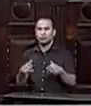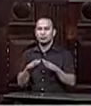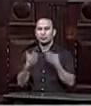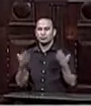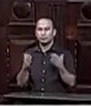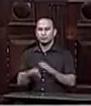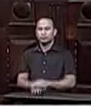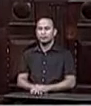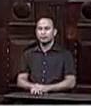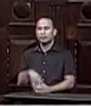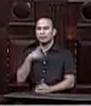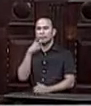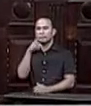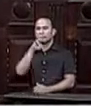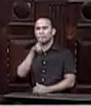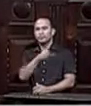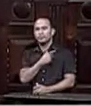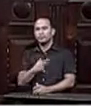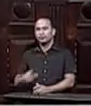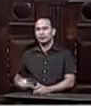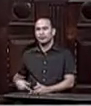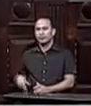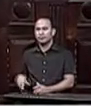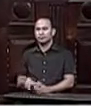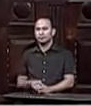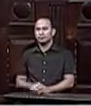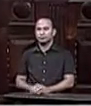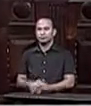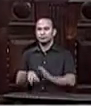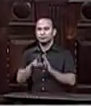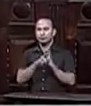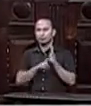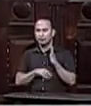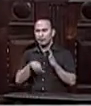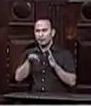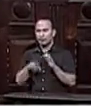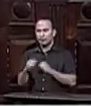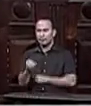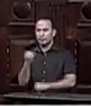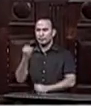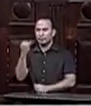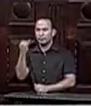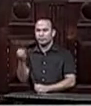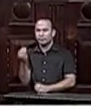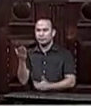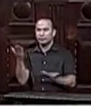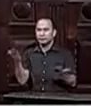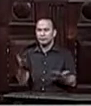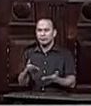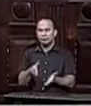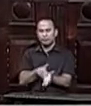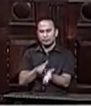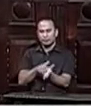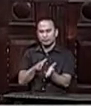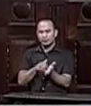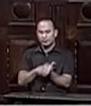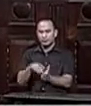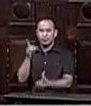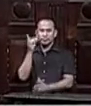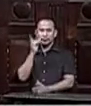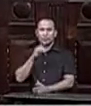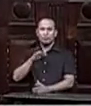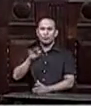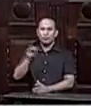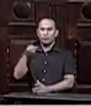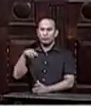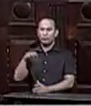senhor presidente, que essa matéria, entendo que seja da maior importância, desde já queria parabenizar o deputado Conte Bittencourt e